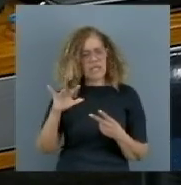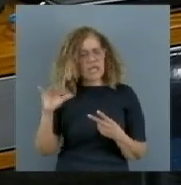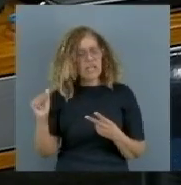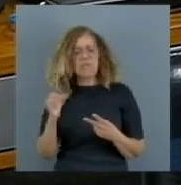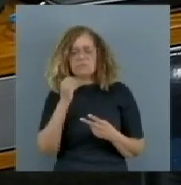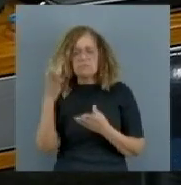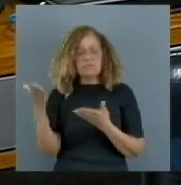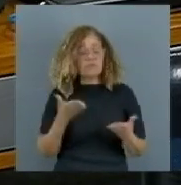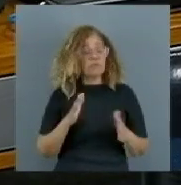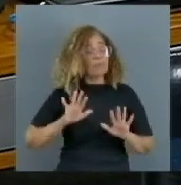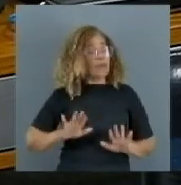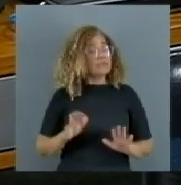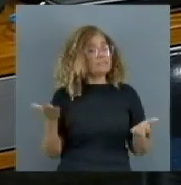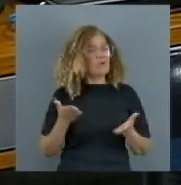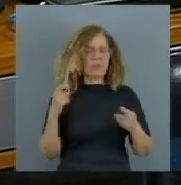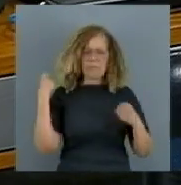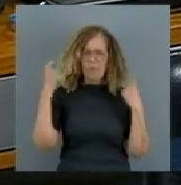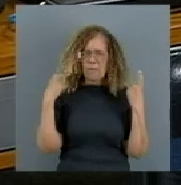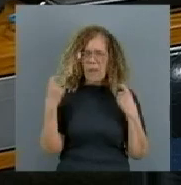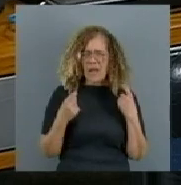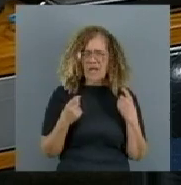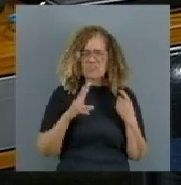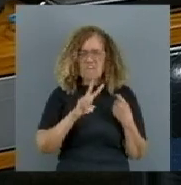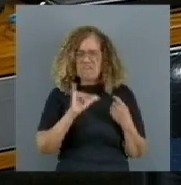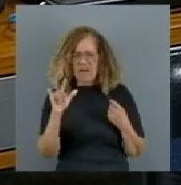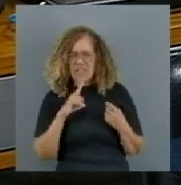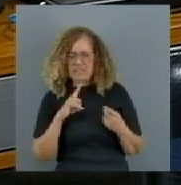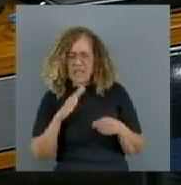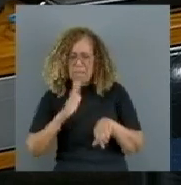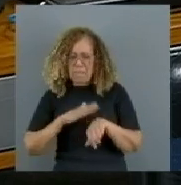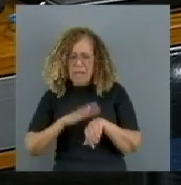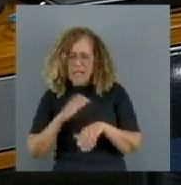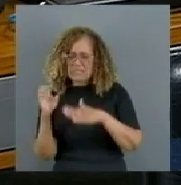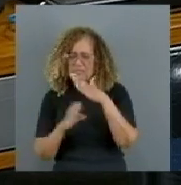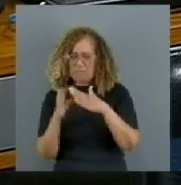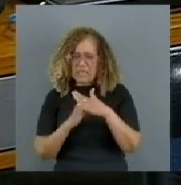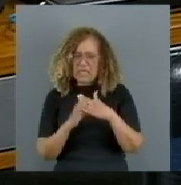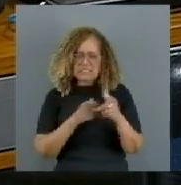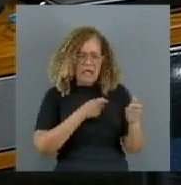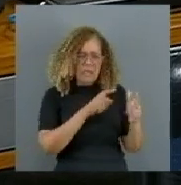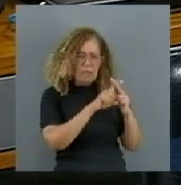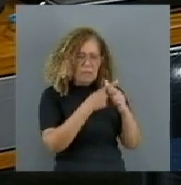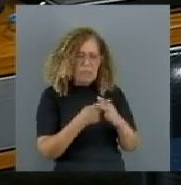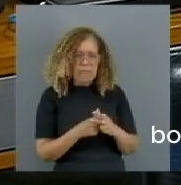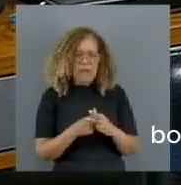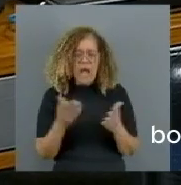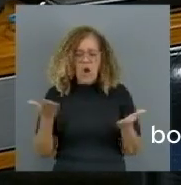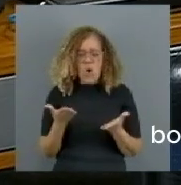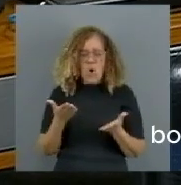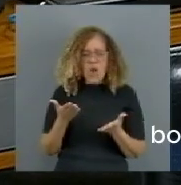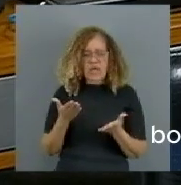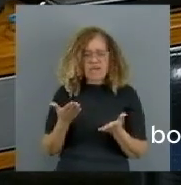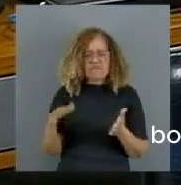Eu fico até preocupado, viu, senador Romário, quando dizem, não, mas vai vir mais empresa de aposta com essa regulamentação, o pessoal já está preparado para vir para o Brasil. Pô, se o